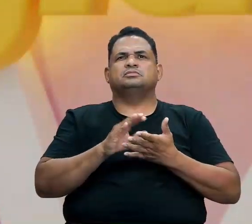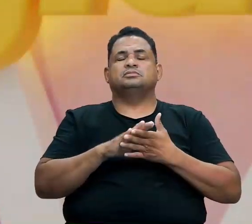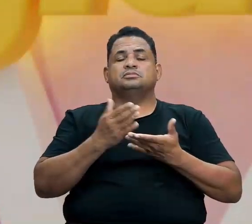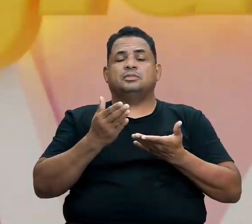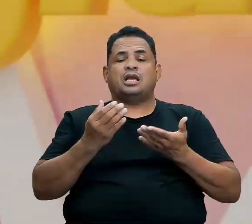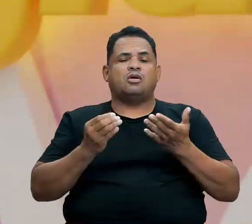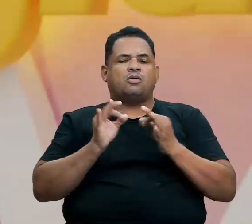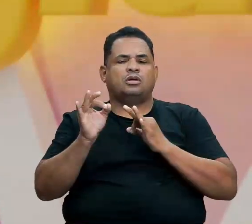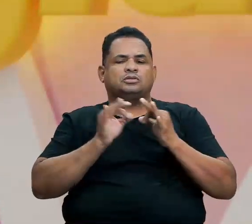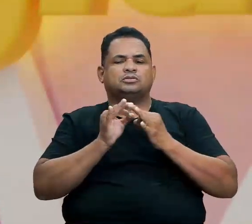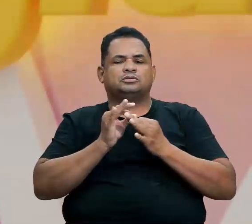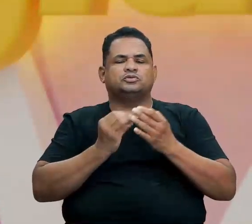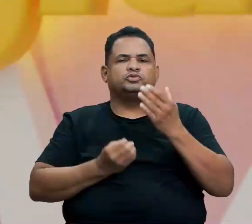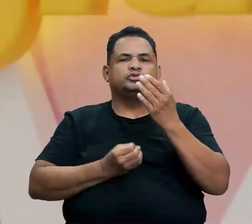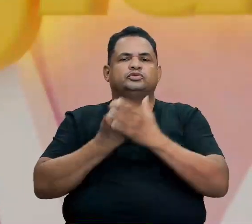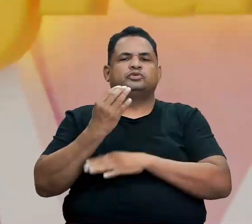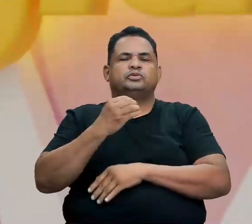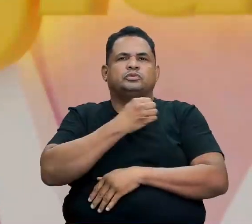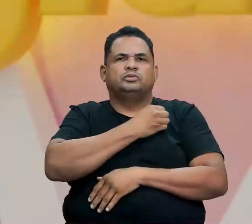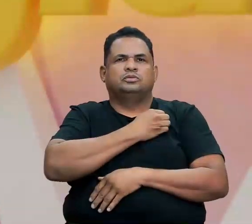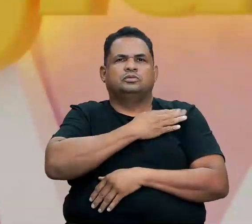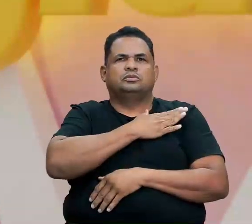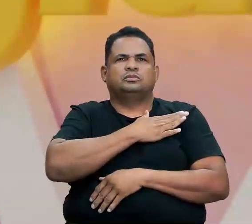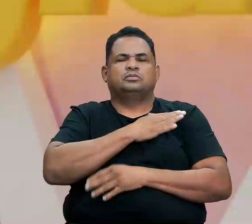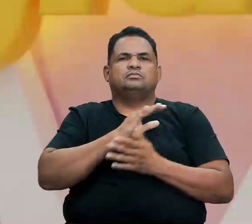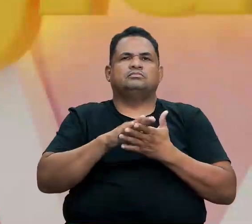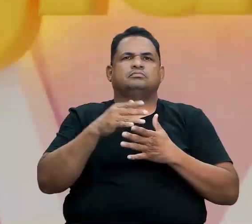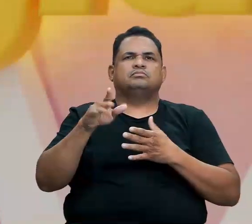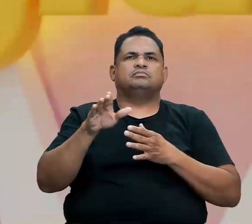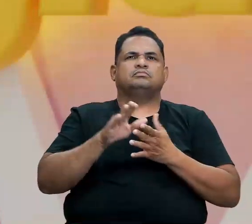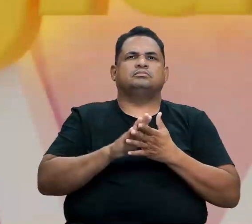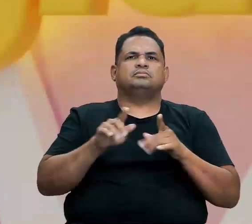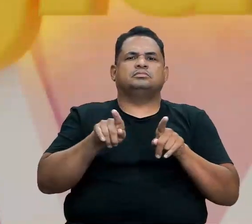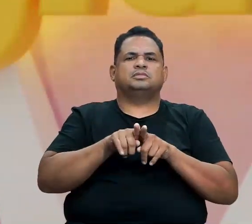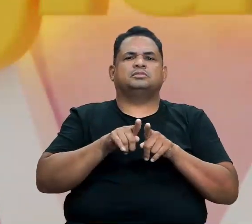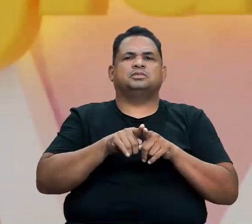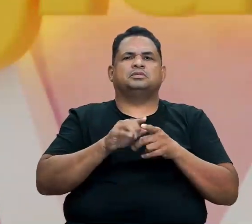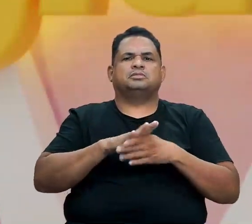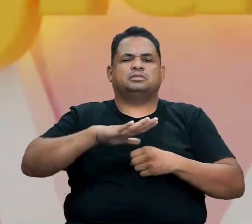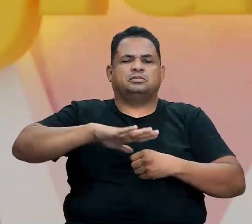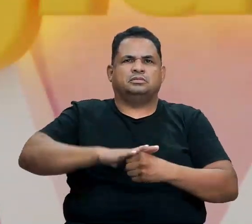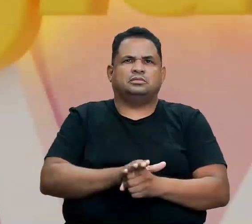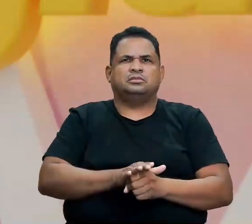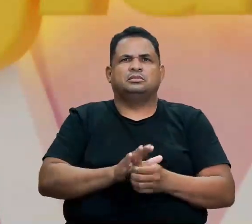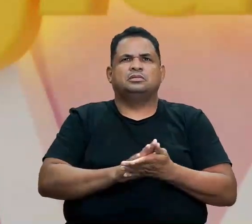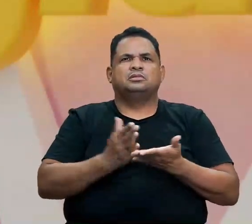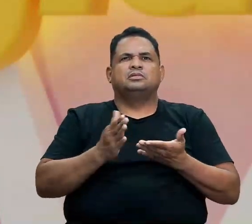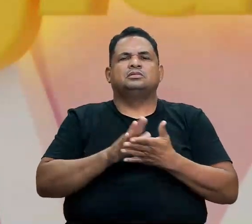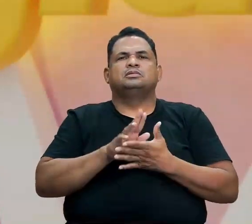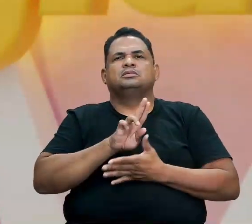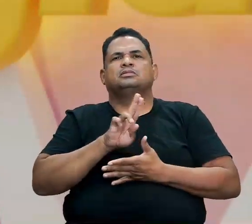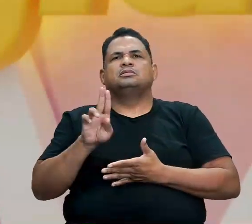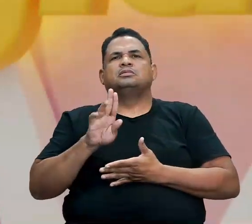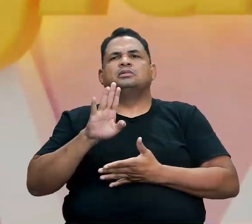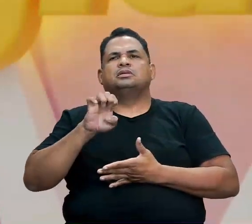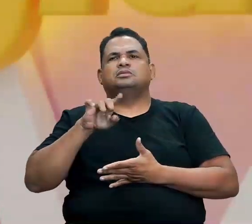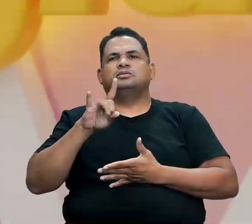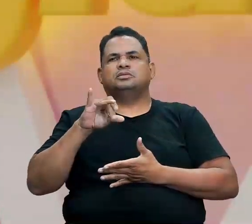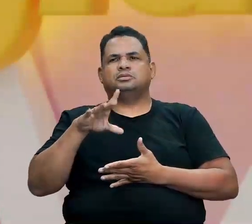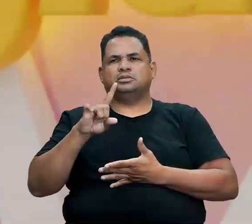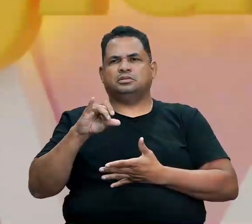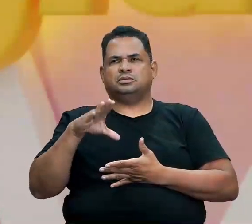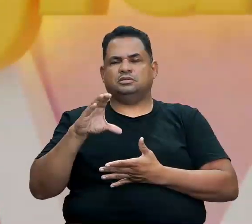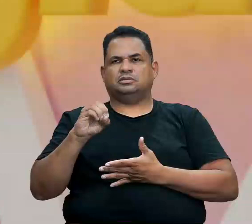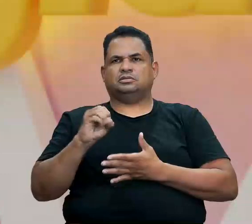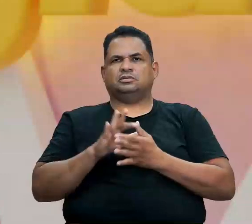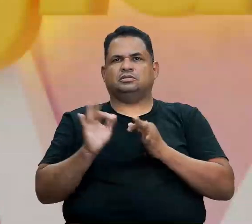preconceito. Para o preconceito e para as discriminações. E isso chama-se etnocentrismo,